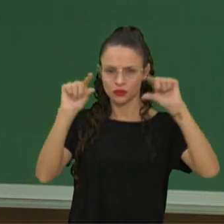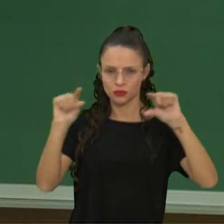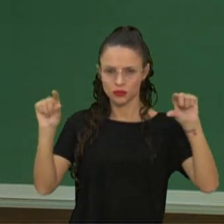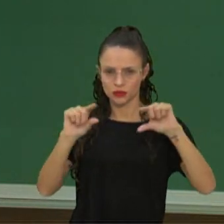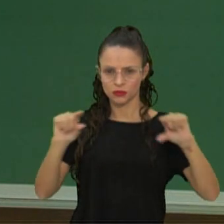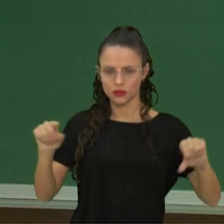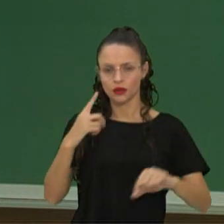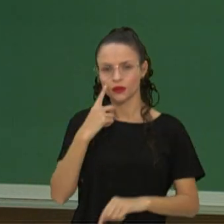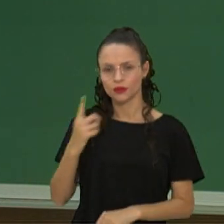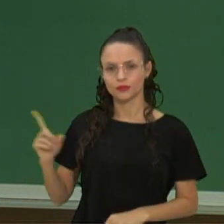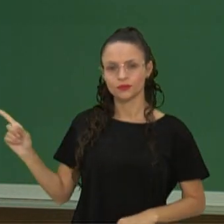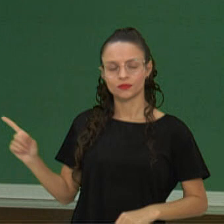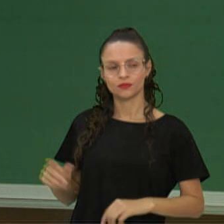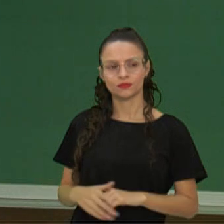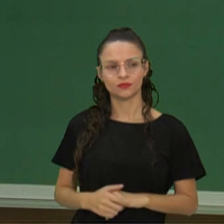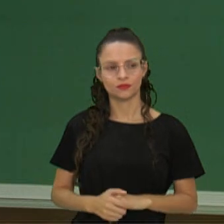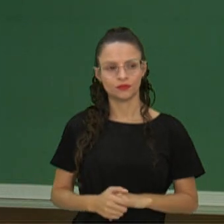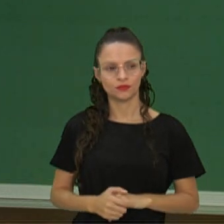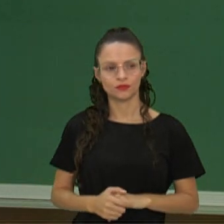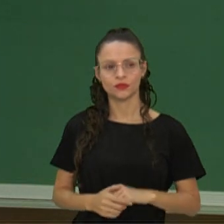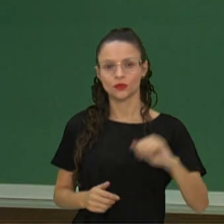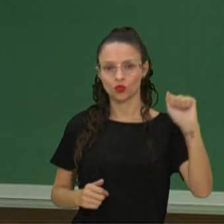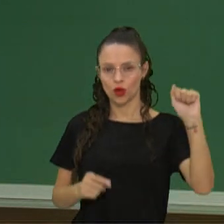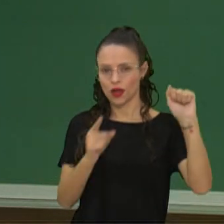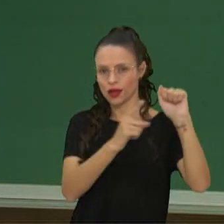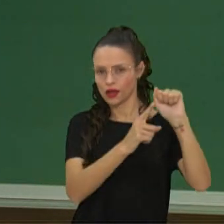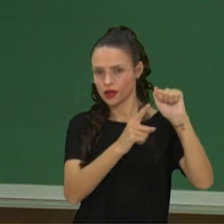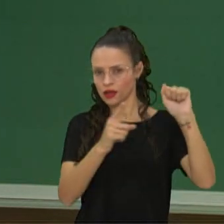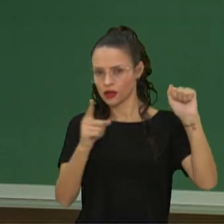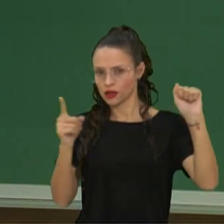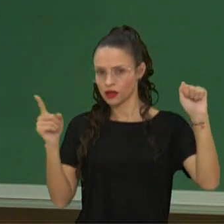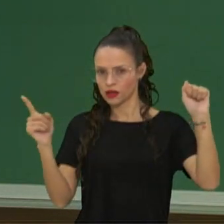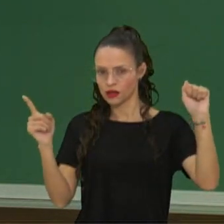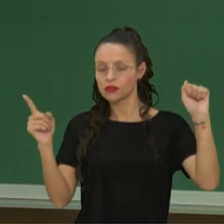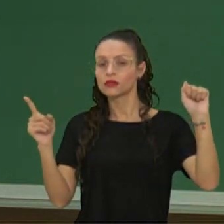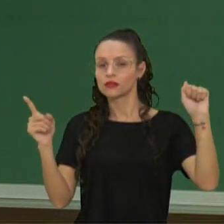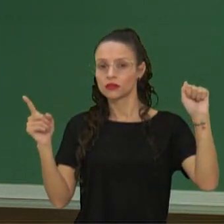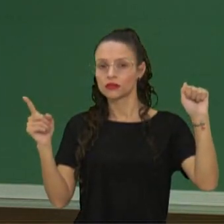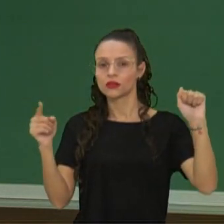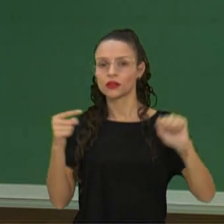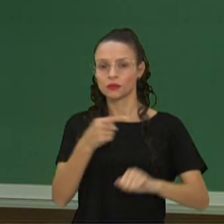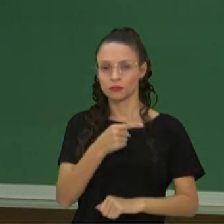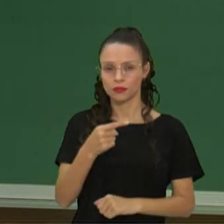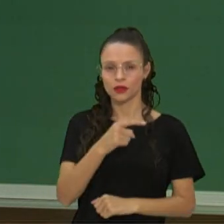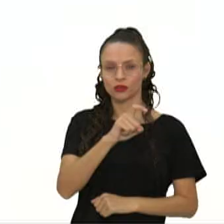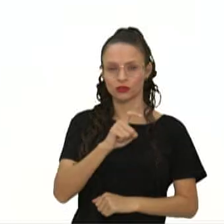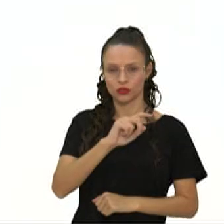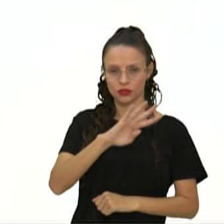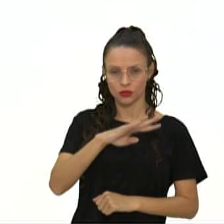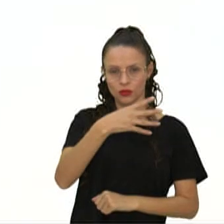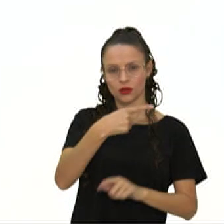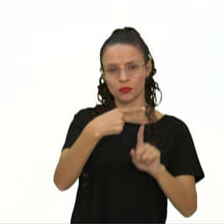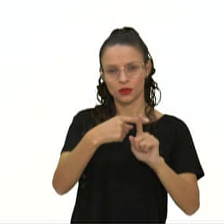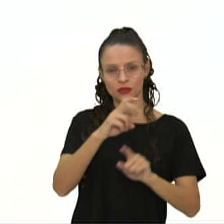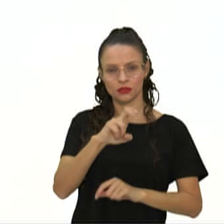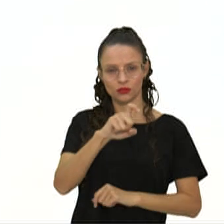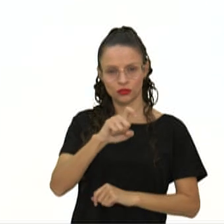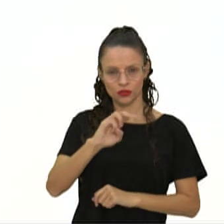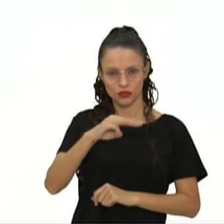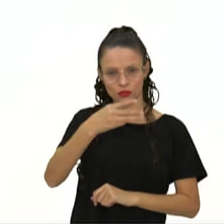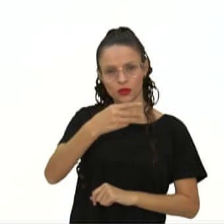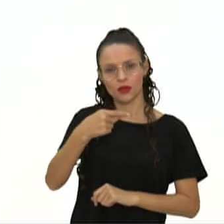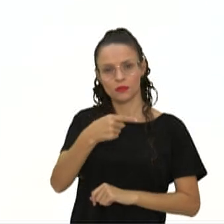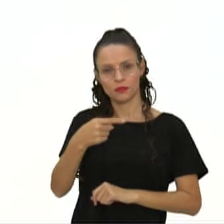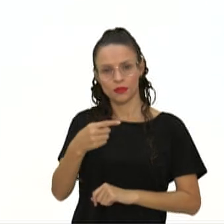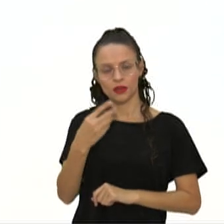fiz. Escrevi o polinômio A, certo? Menos x à quarta mais 5x ao cubo,